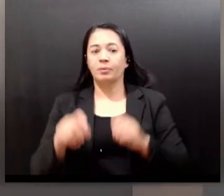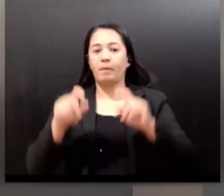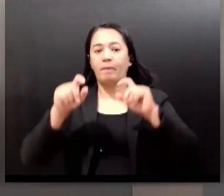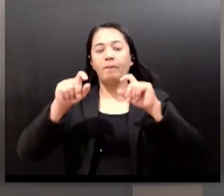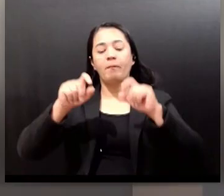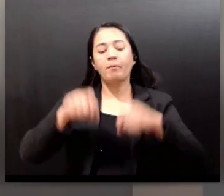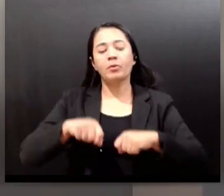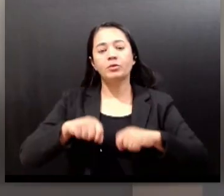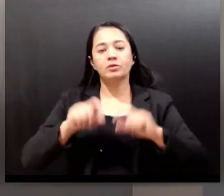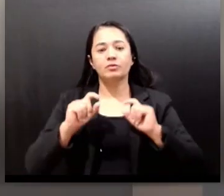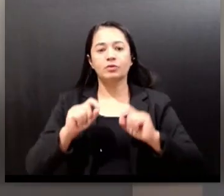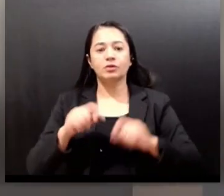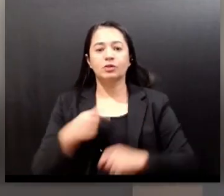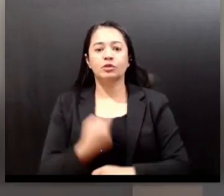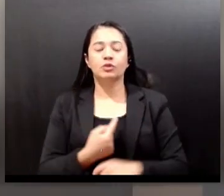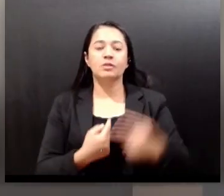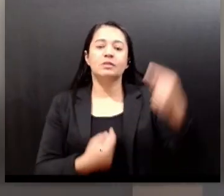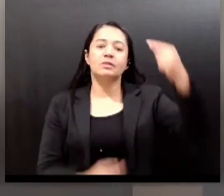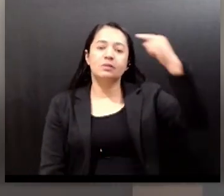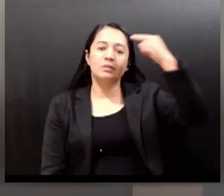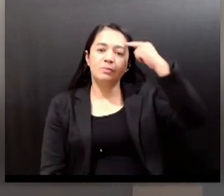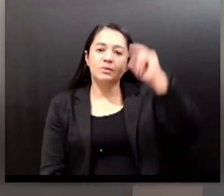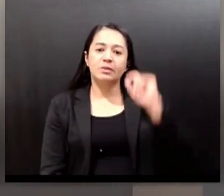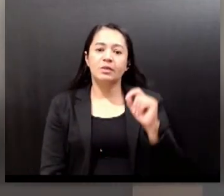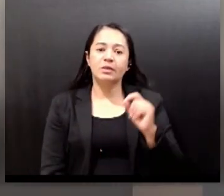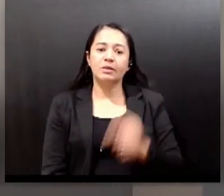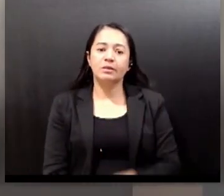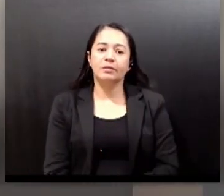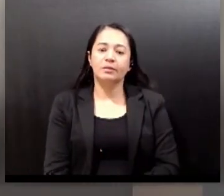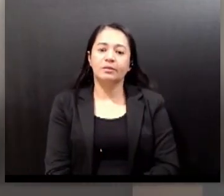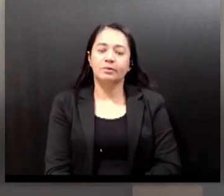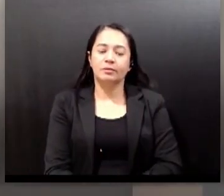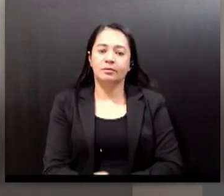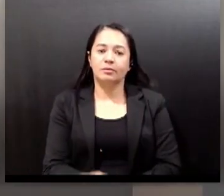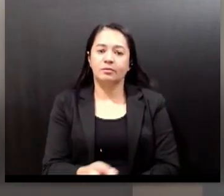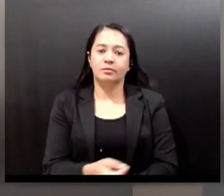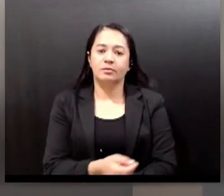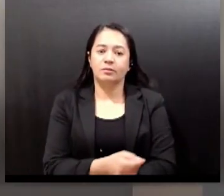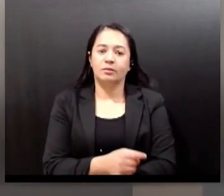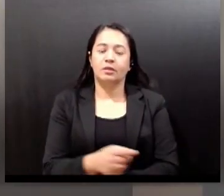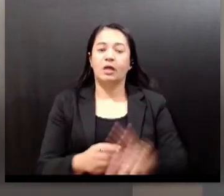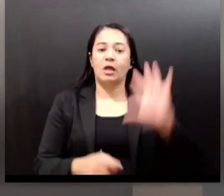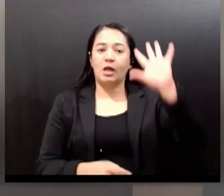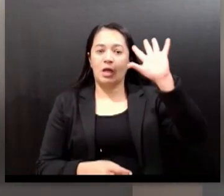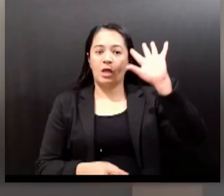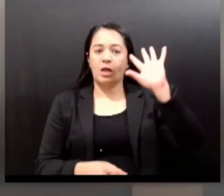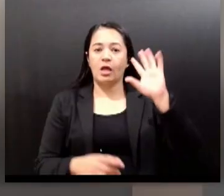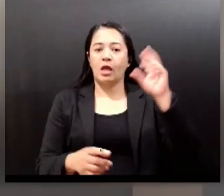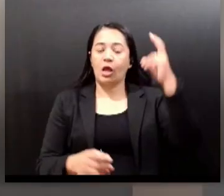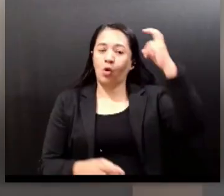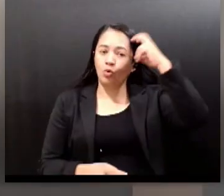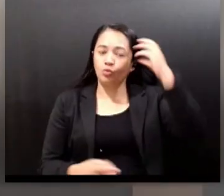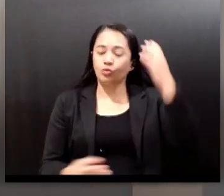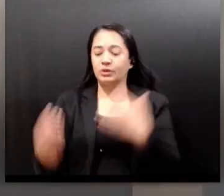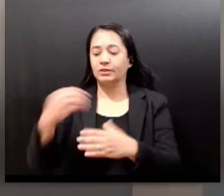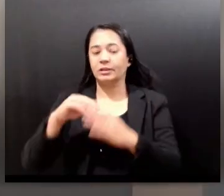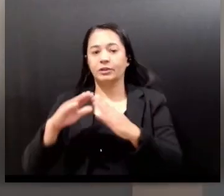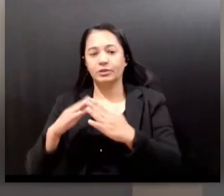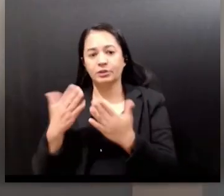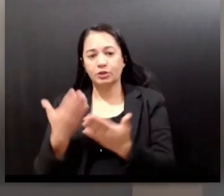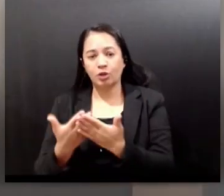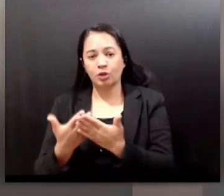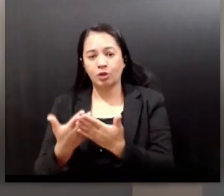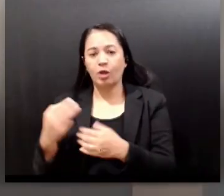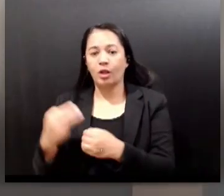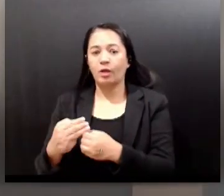gente pensar na cultura também dentro das escolas municipais? Tem algum tipo de projeto que a gente poderia fomentar